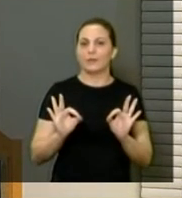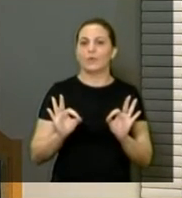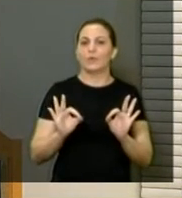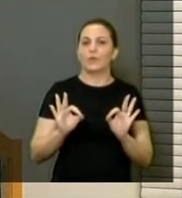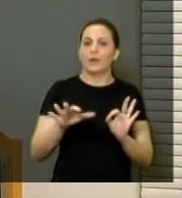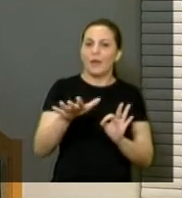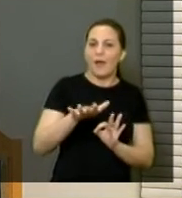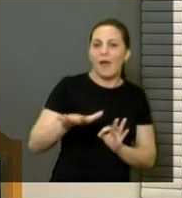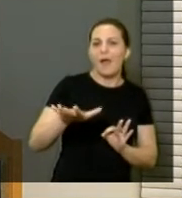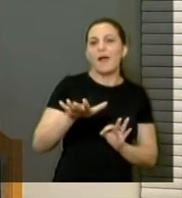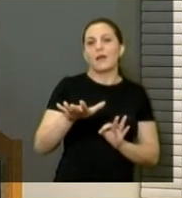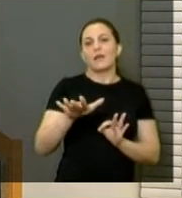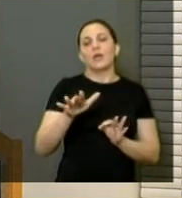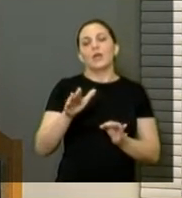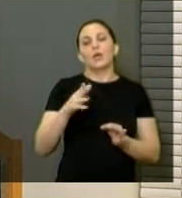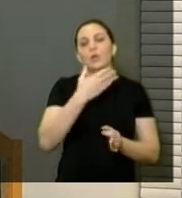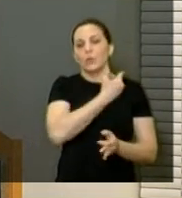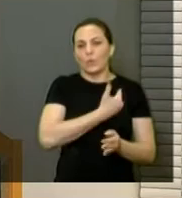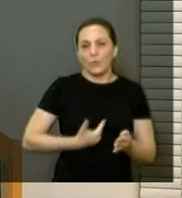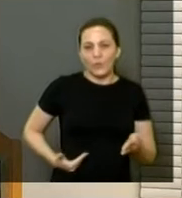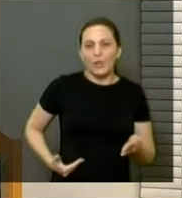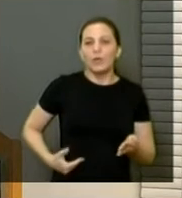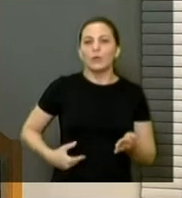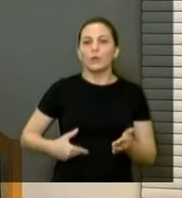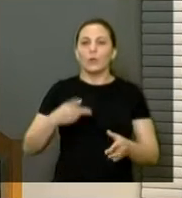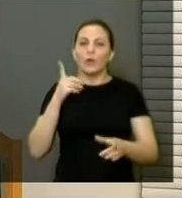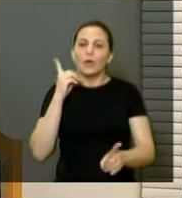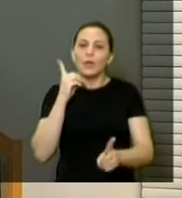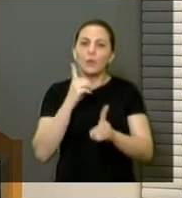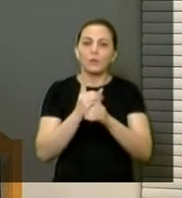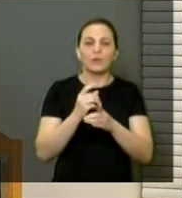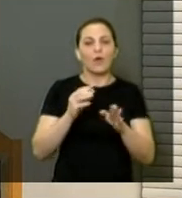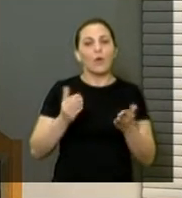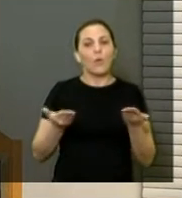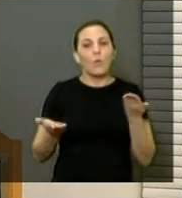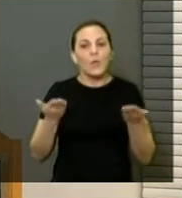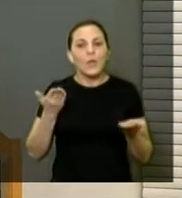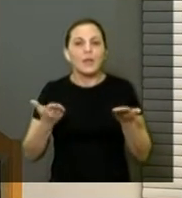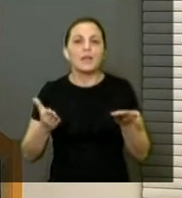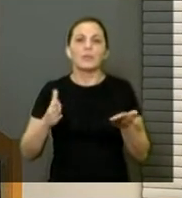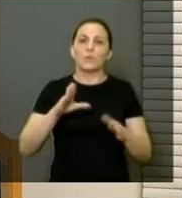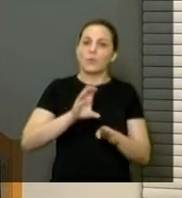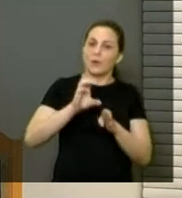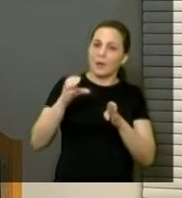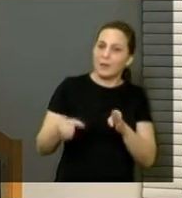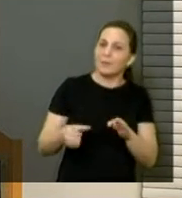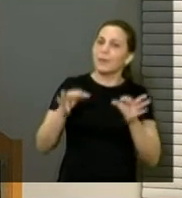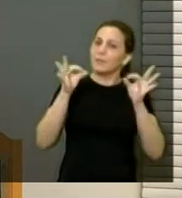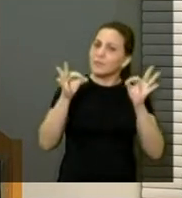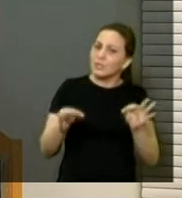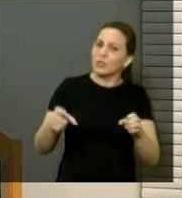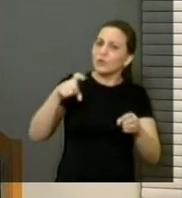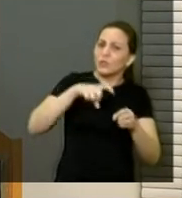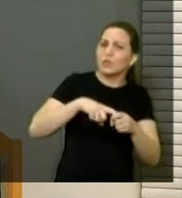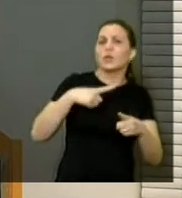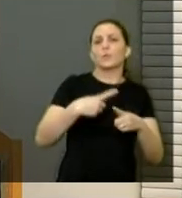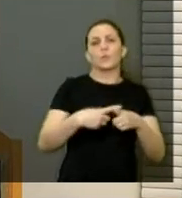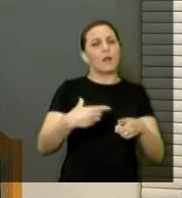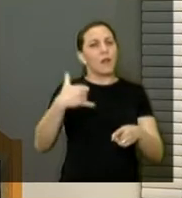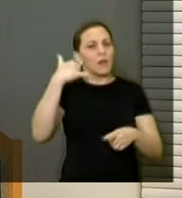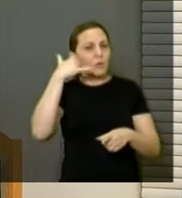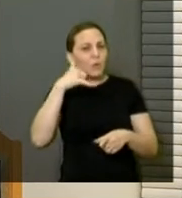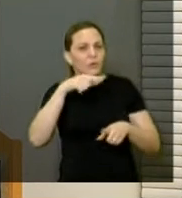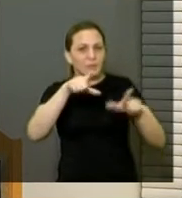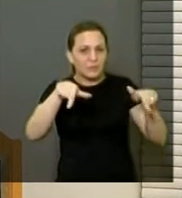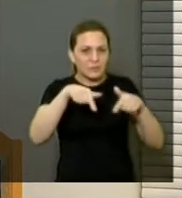governo de buscar o equilíbrio da sua base nessa câmara é legítima por isso que eu voltei onde uma senhora ligou no gabinete